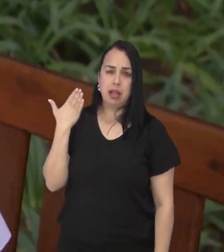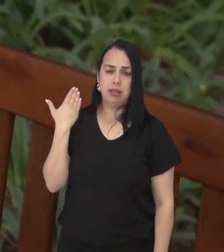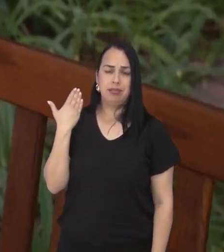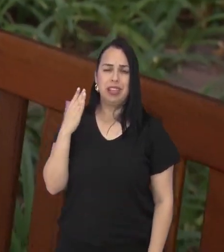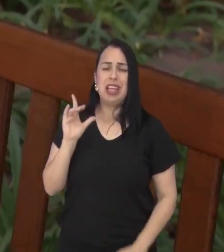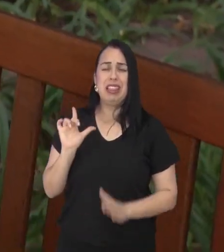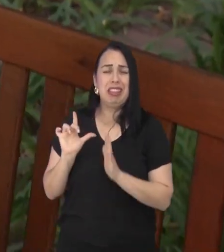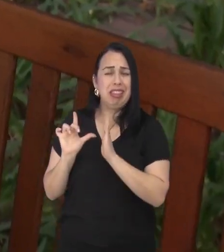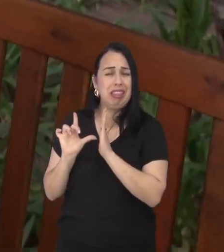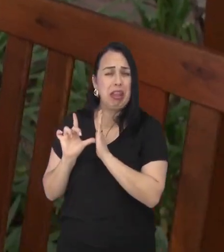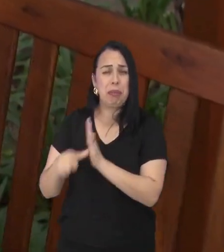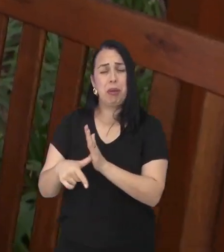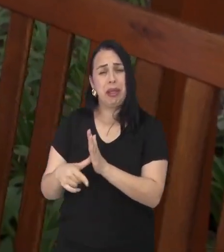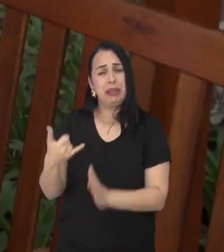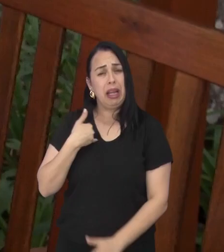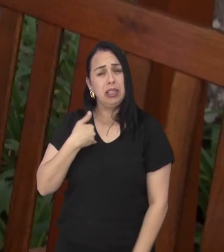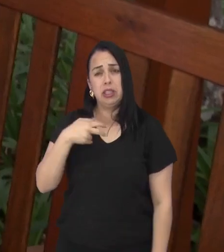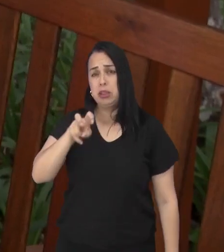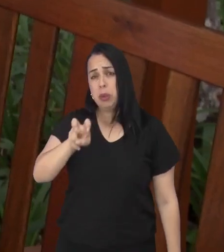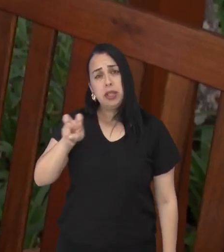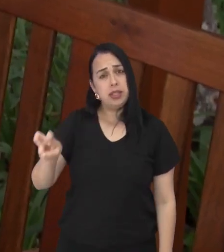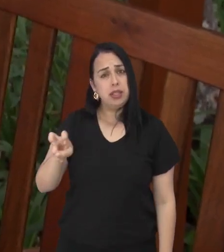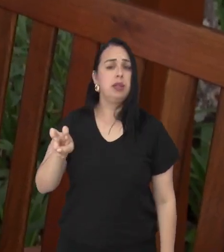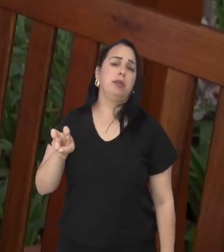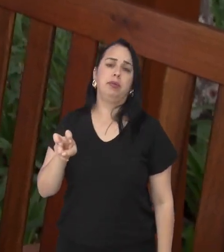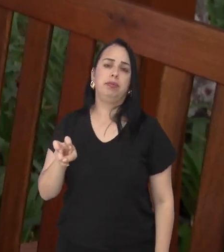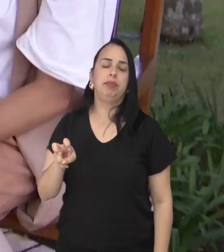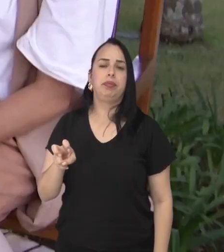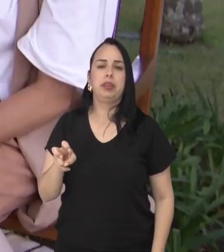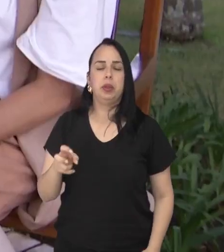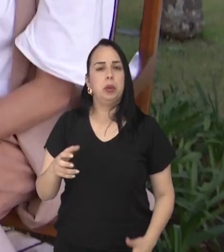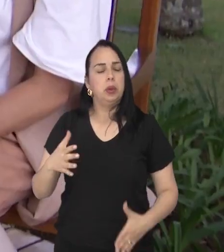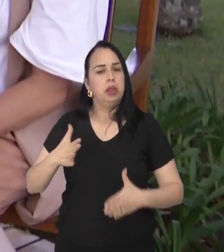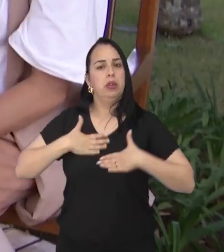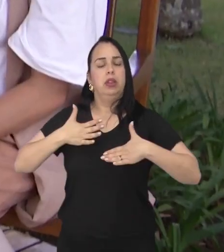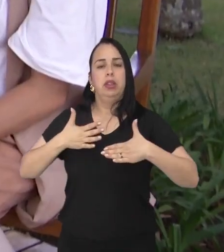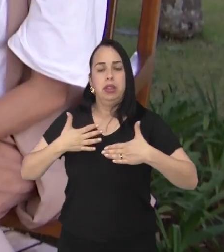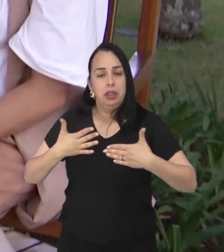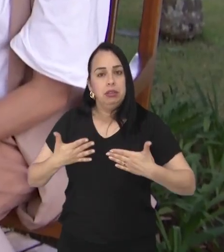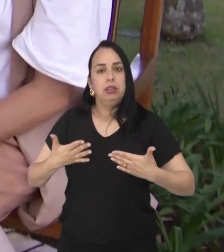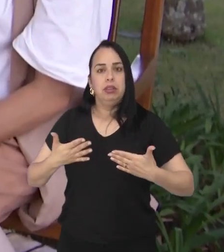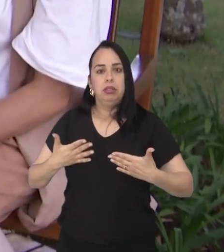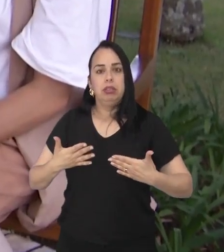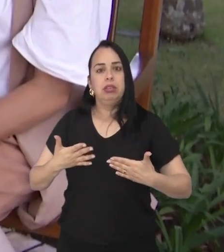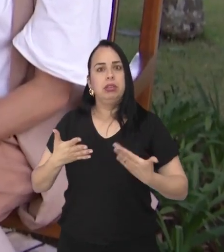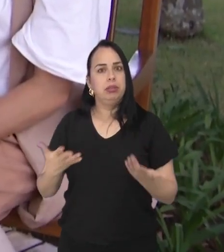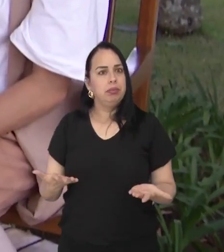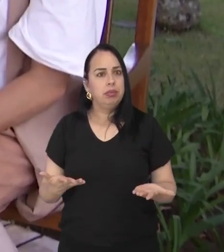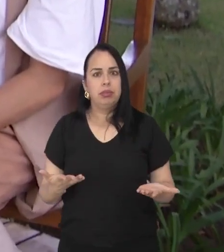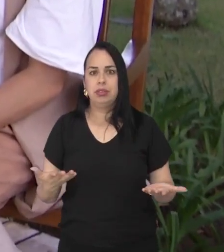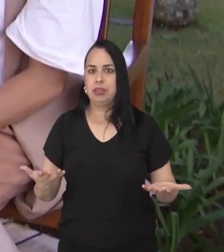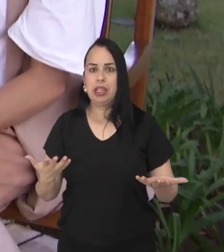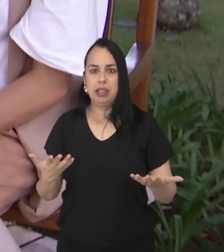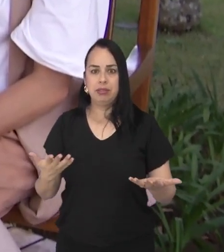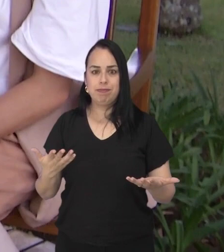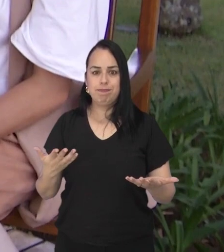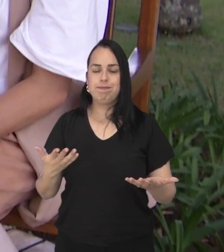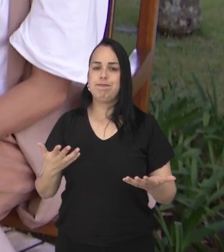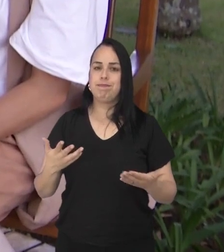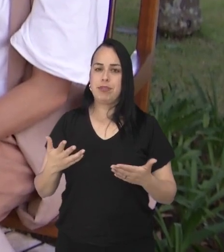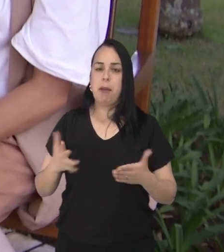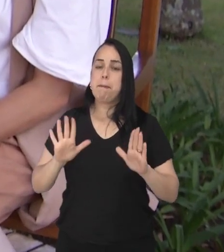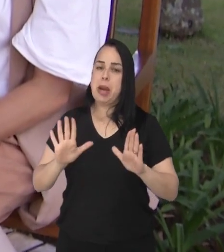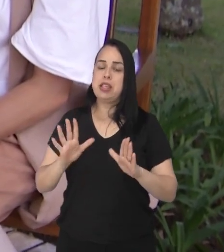veio de forma tardia, aos 55 anos. Um baque que, por mais estranho que pareça,